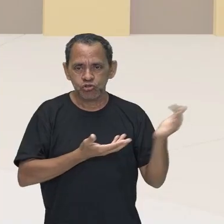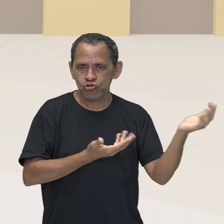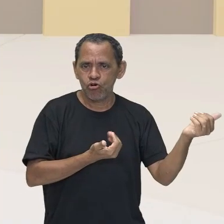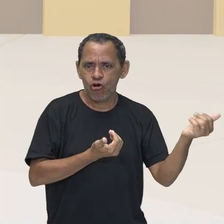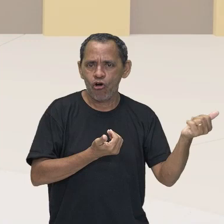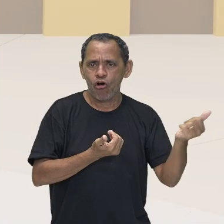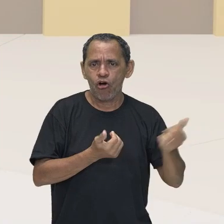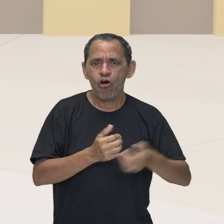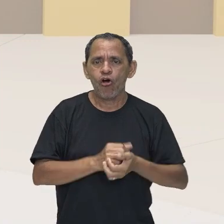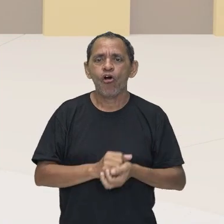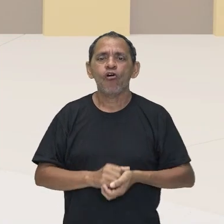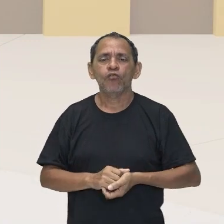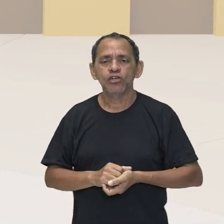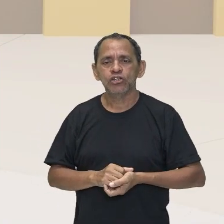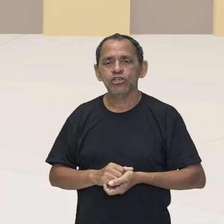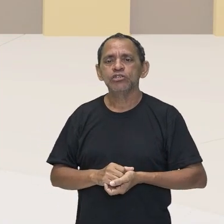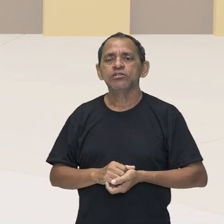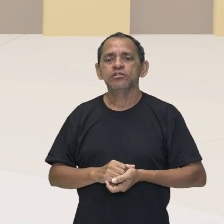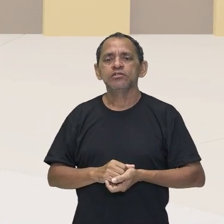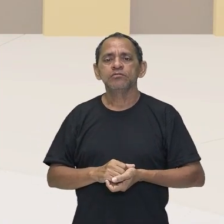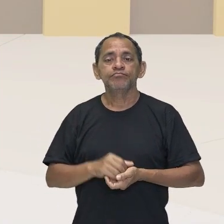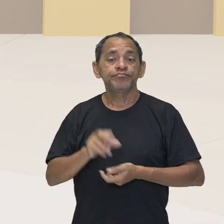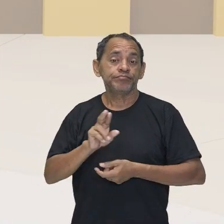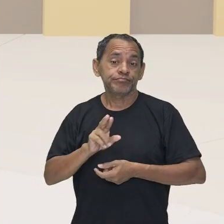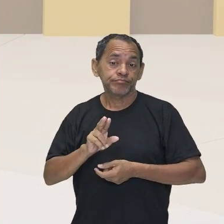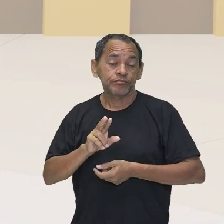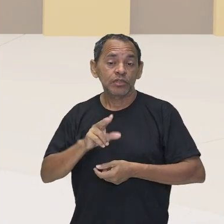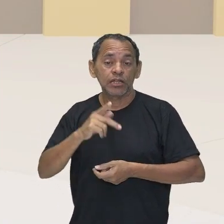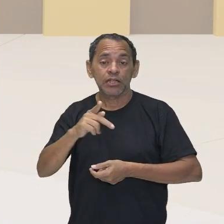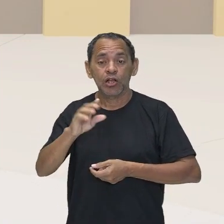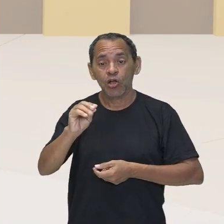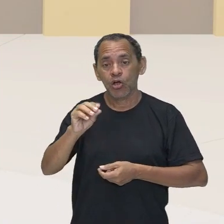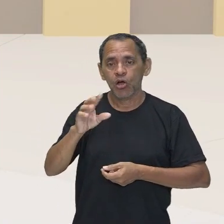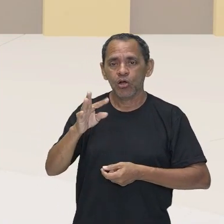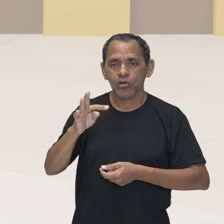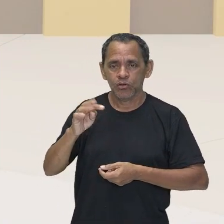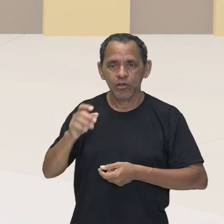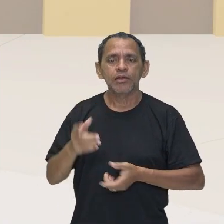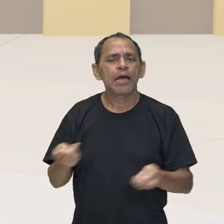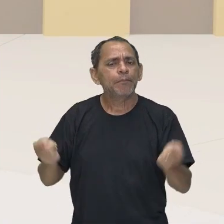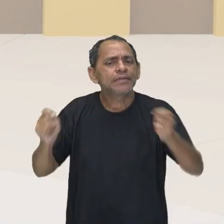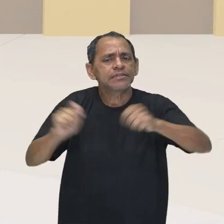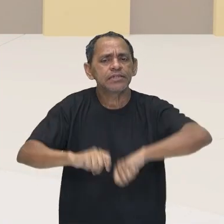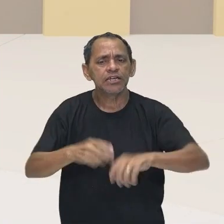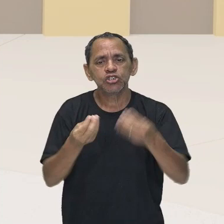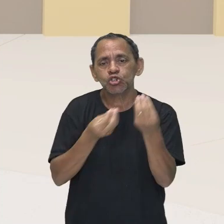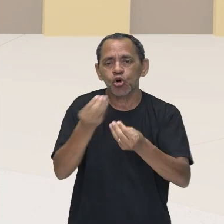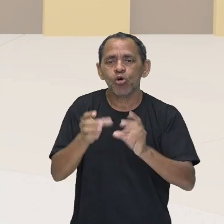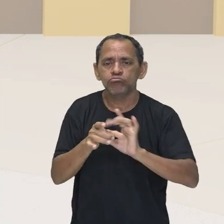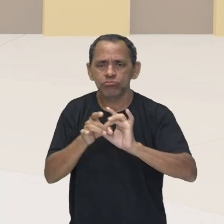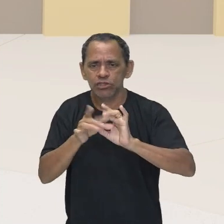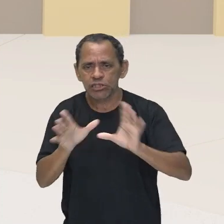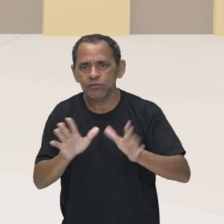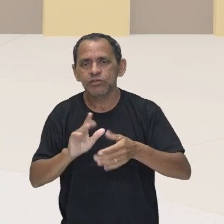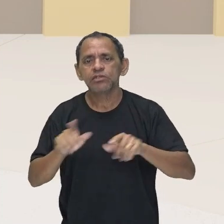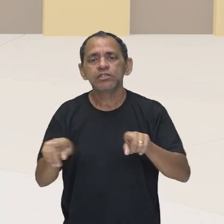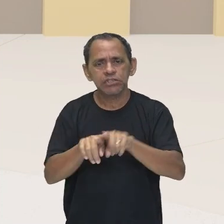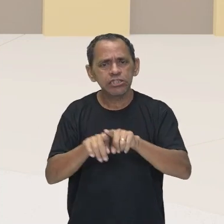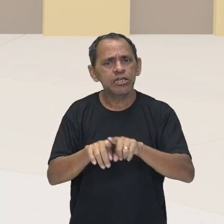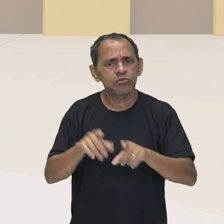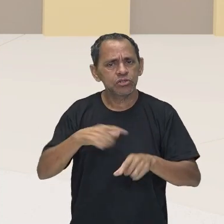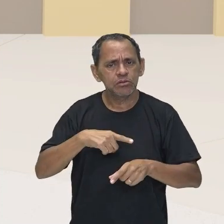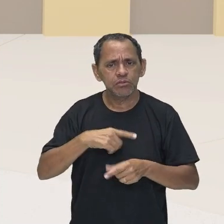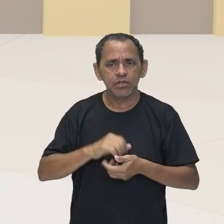potencialidades. O jovem ele tem potencial para coisas muito grandes. Nós temos algumas potencialidades que vocês